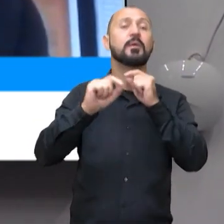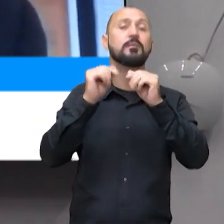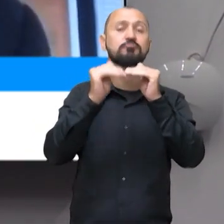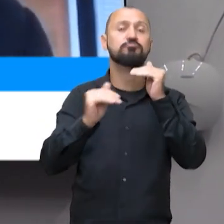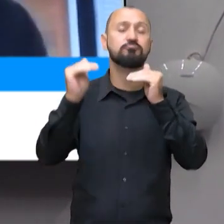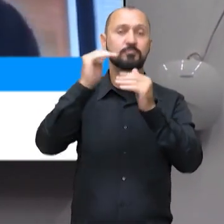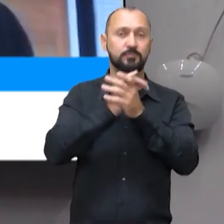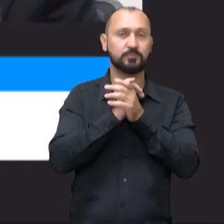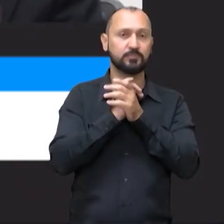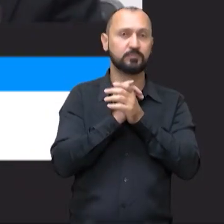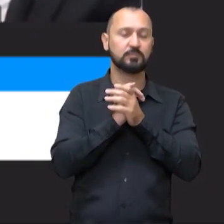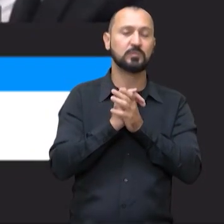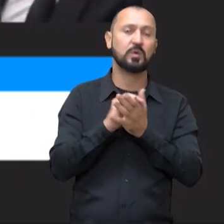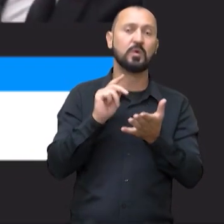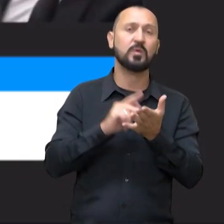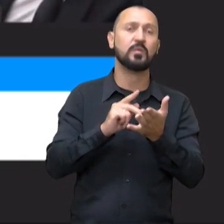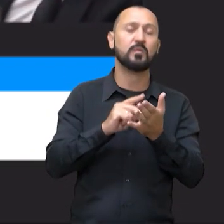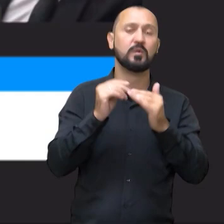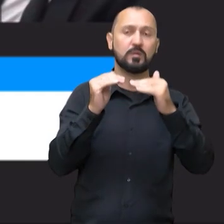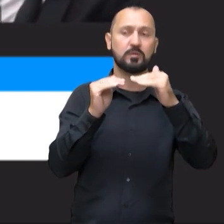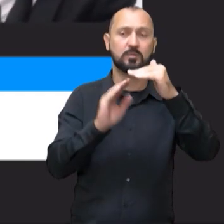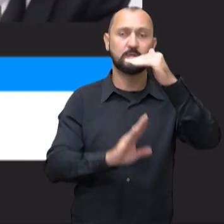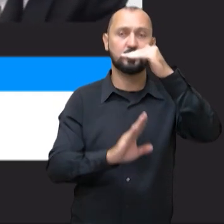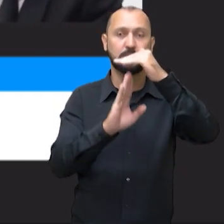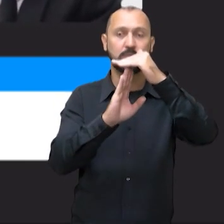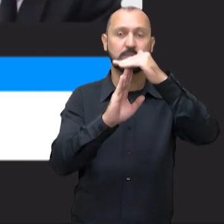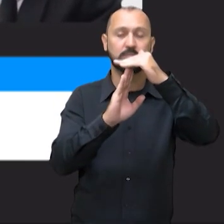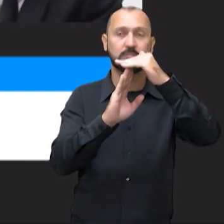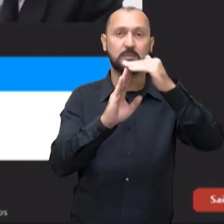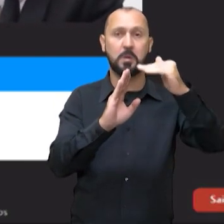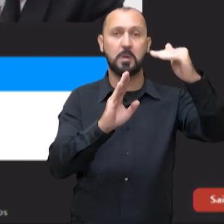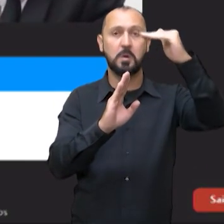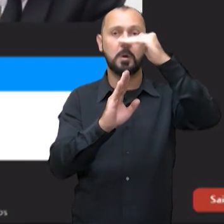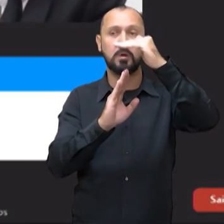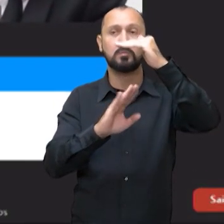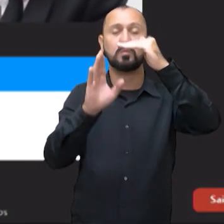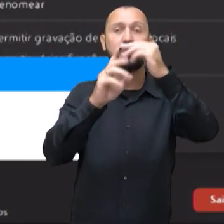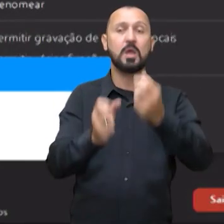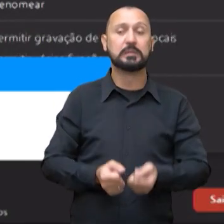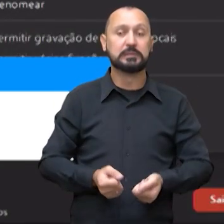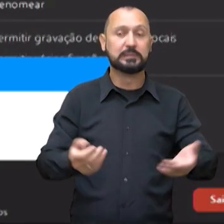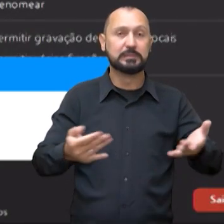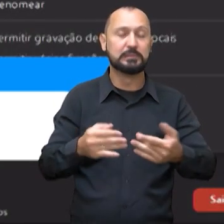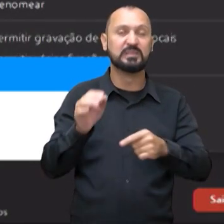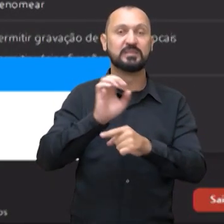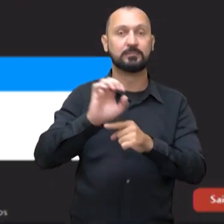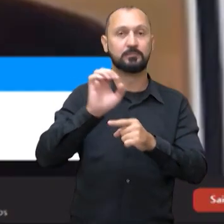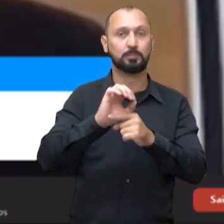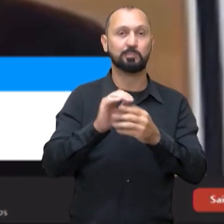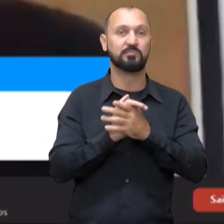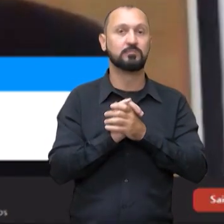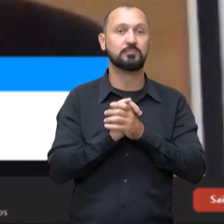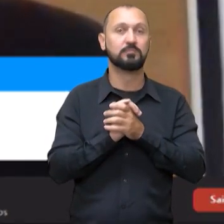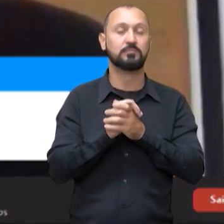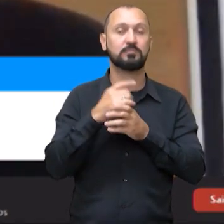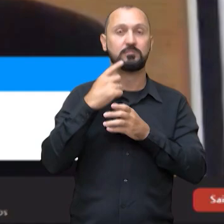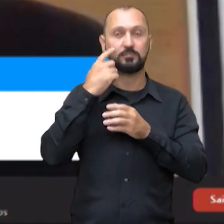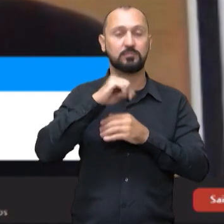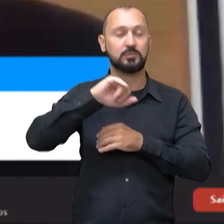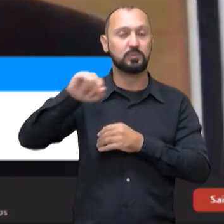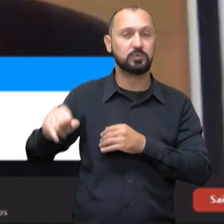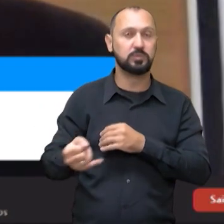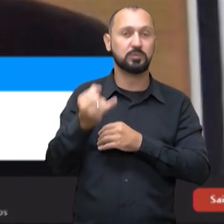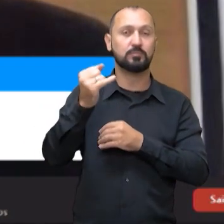acréscimo no teto. Na realidade, aumentar o teto de gasto não tem a ver com aumentar a despesa do Estado. Nós vivemos